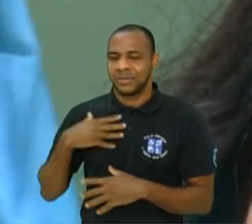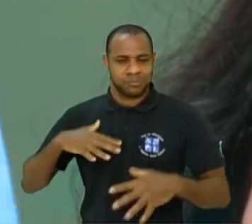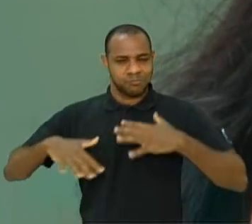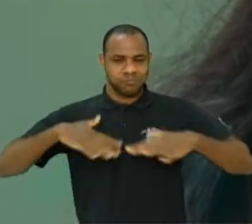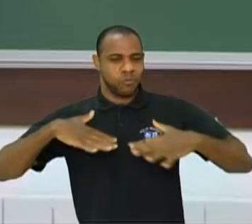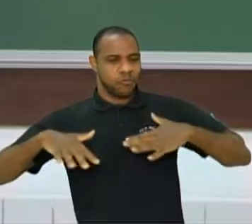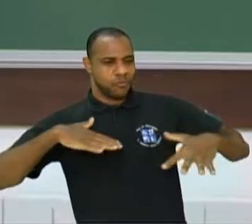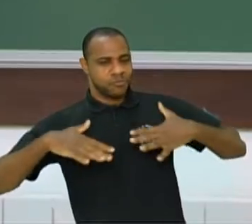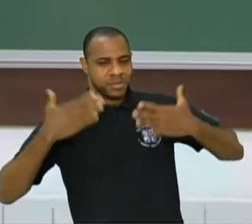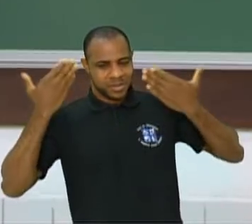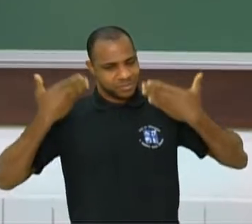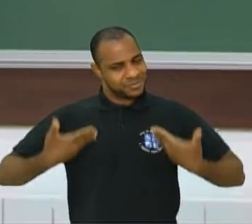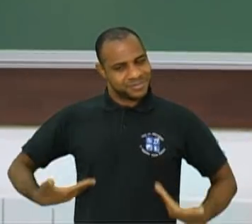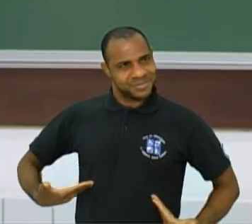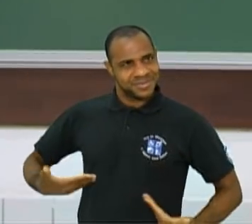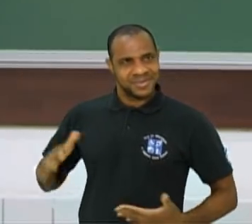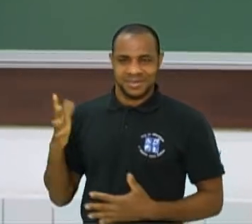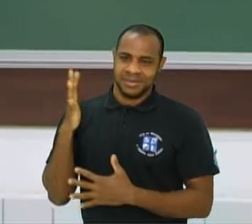movimento,